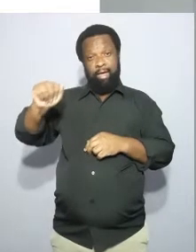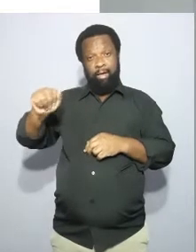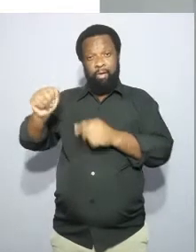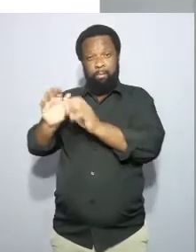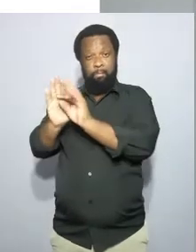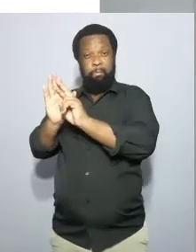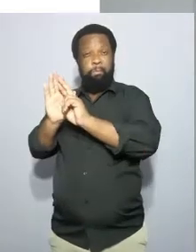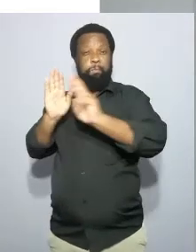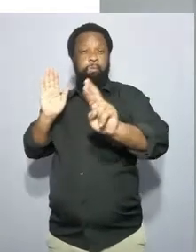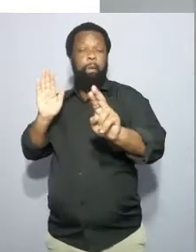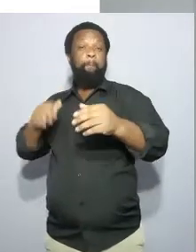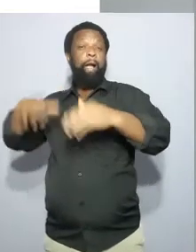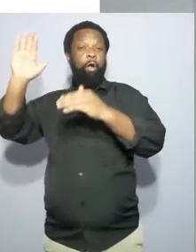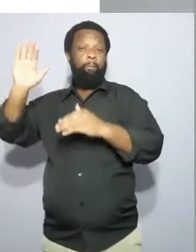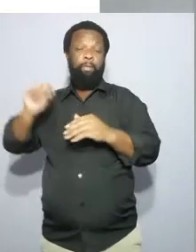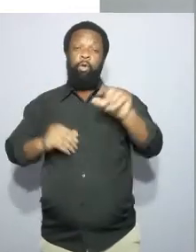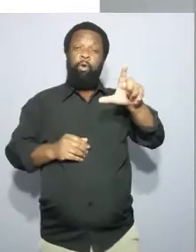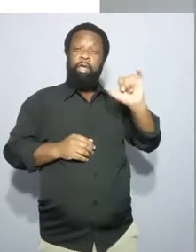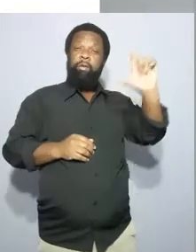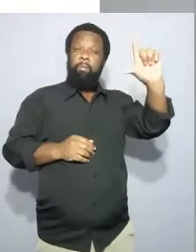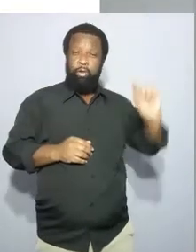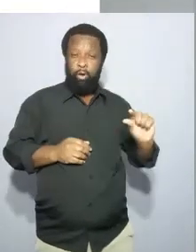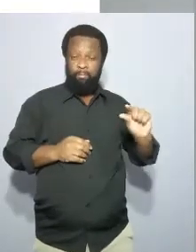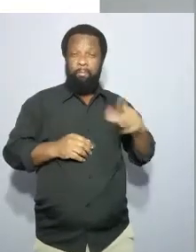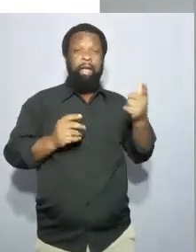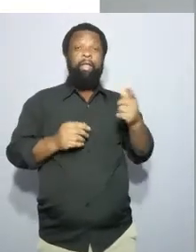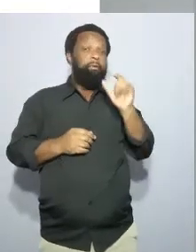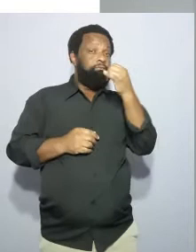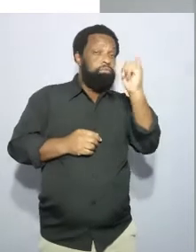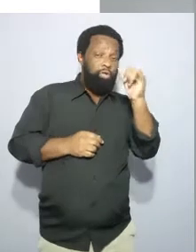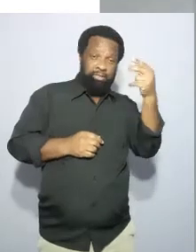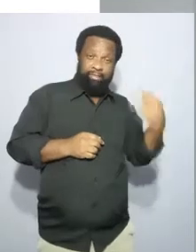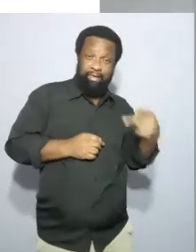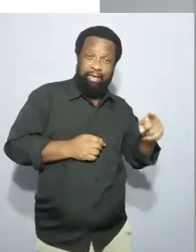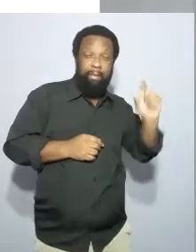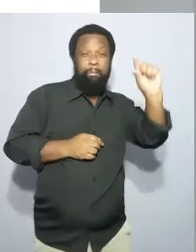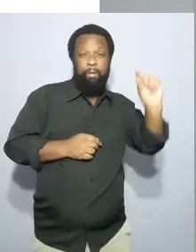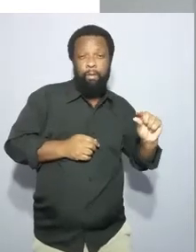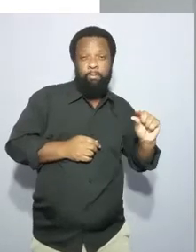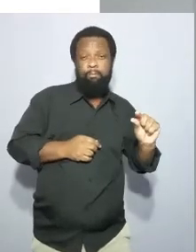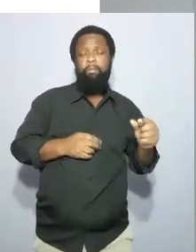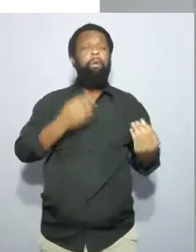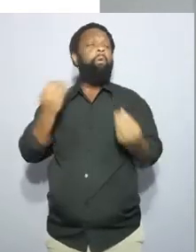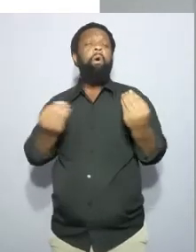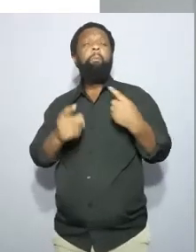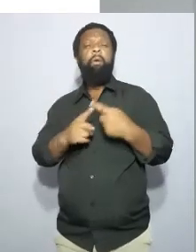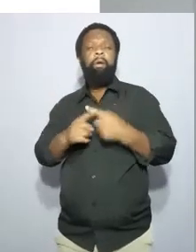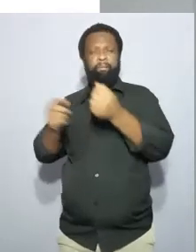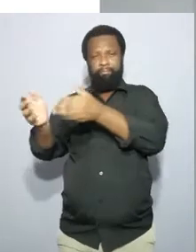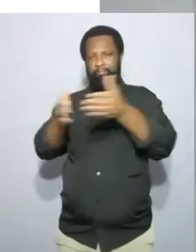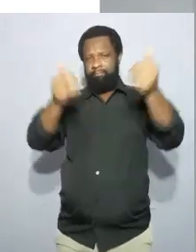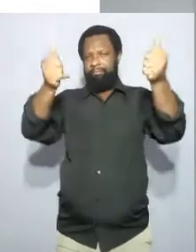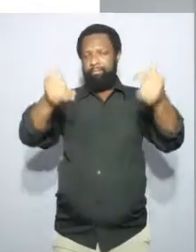lítio. Mas a energia de higienização do sódio é menor do que a do lítio. Vamos entender por quê, pessoal?